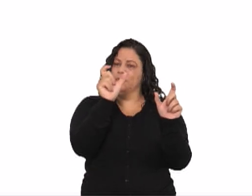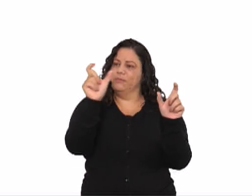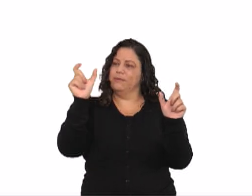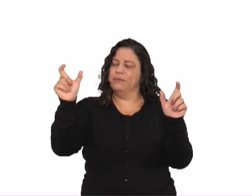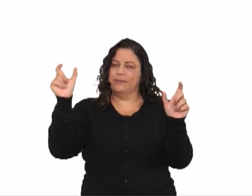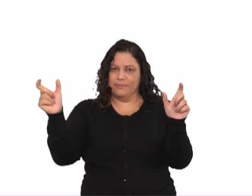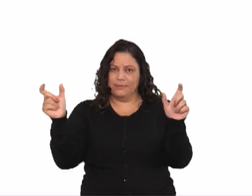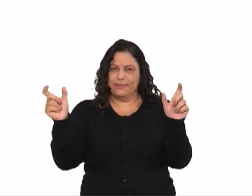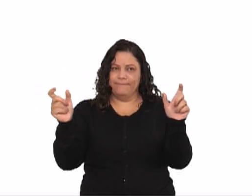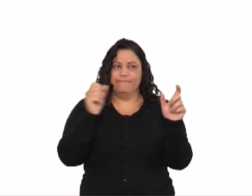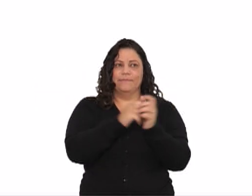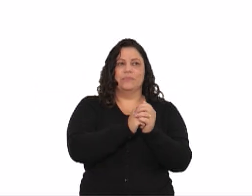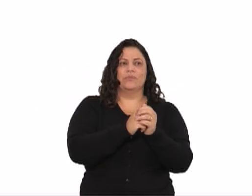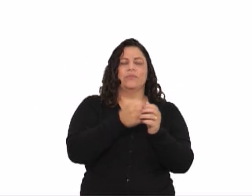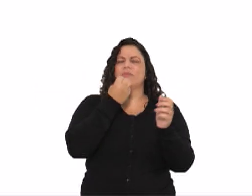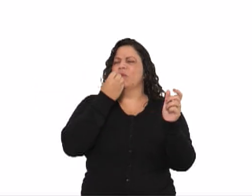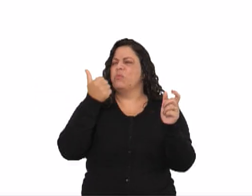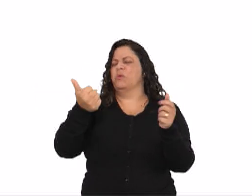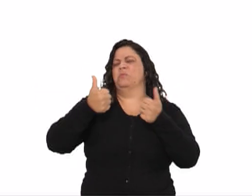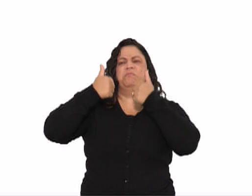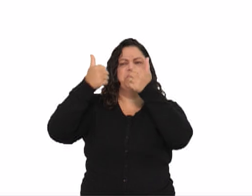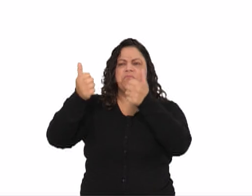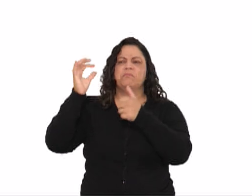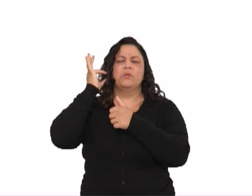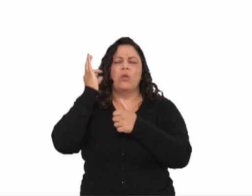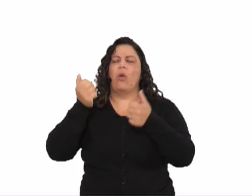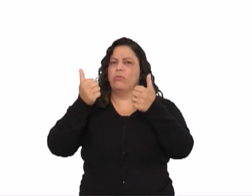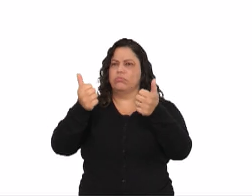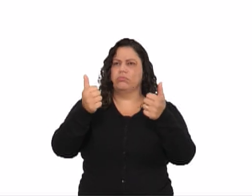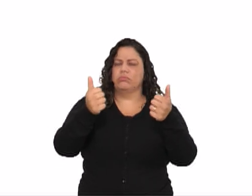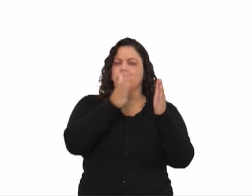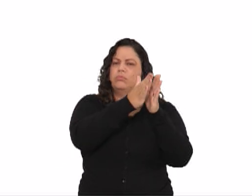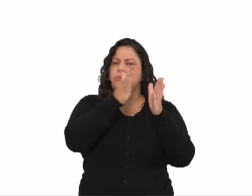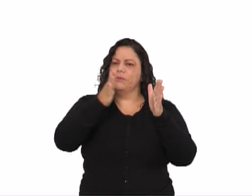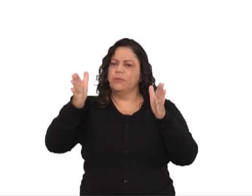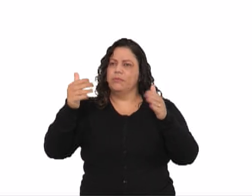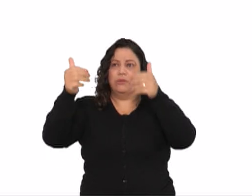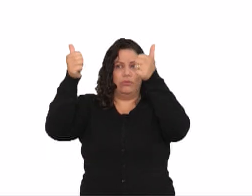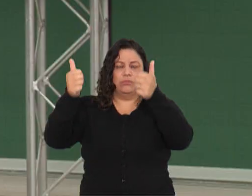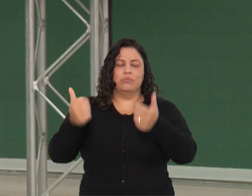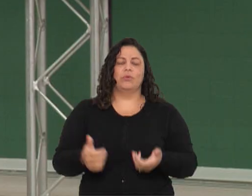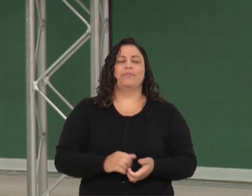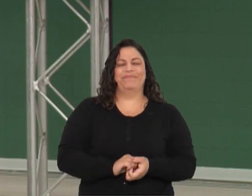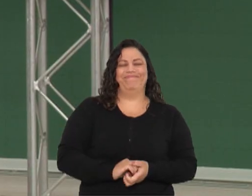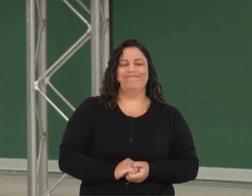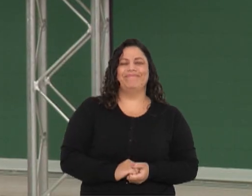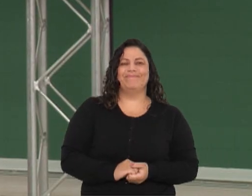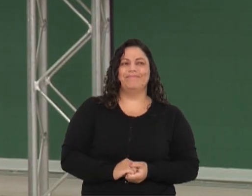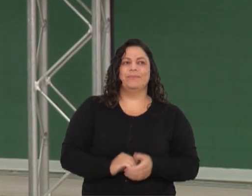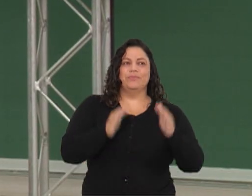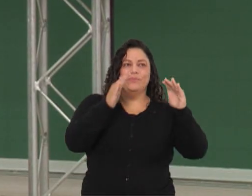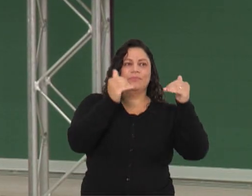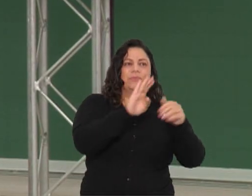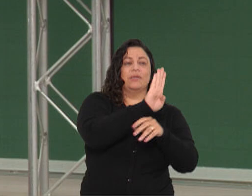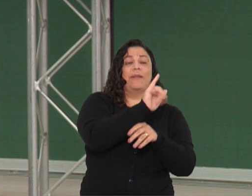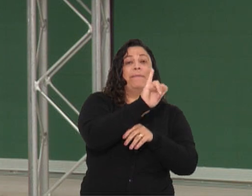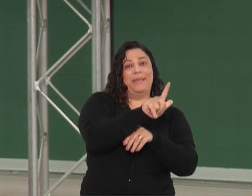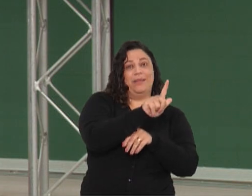words that are similar or have a related meaning to another word. Então, palavras que têm um